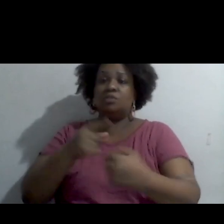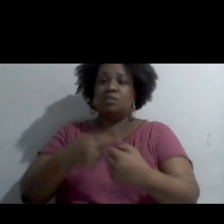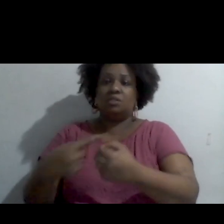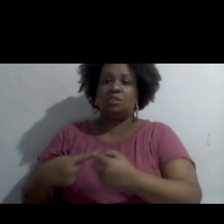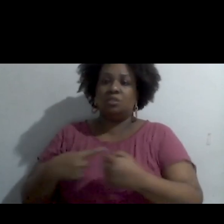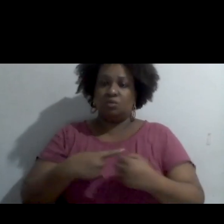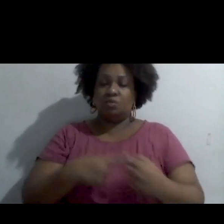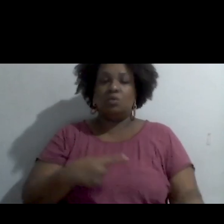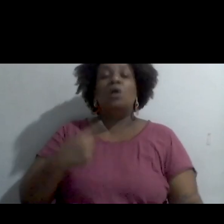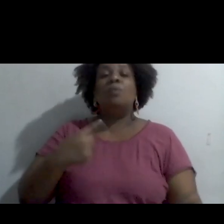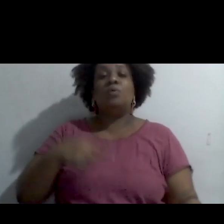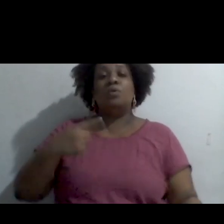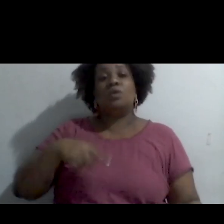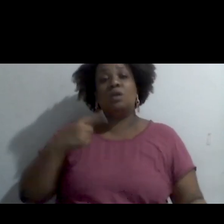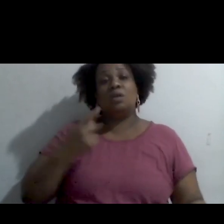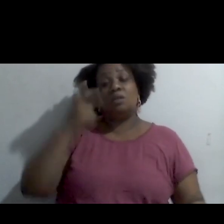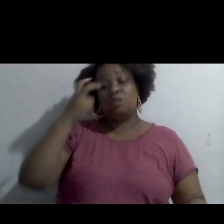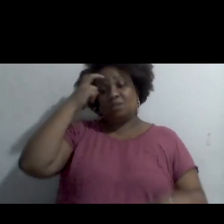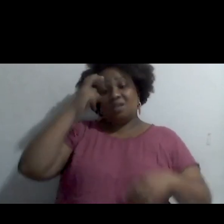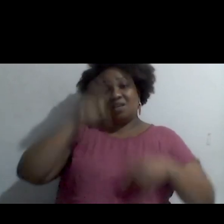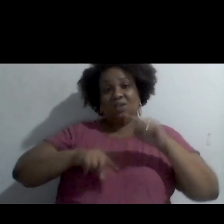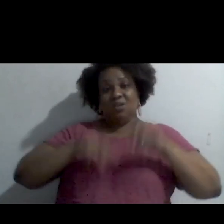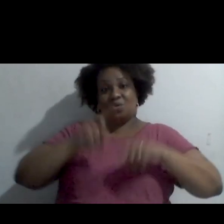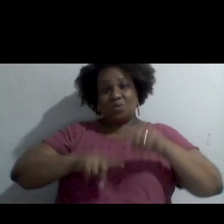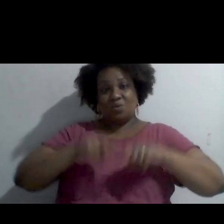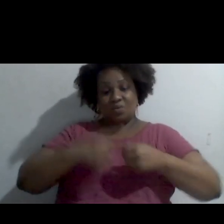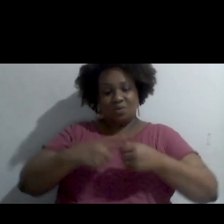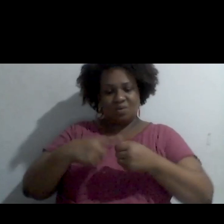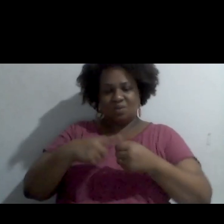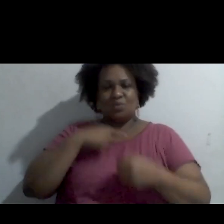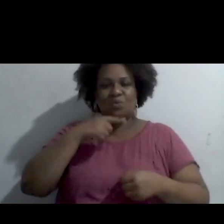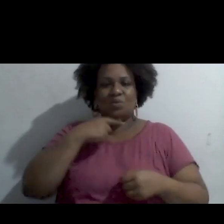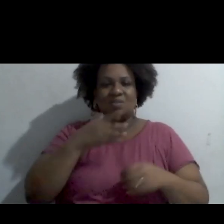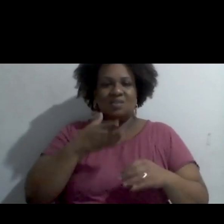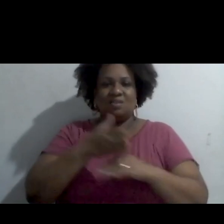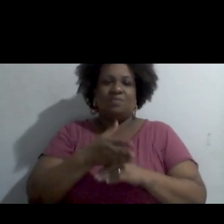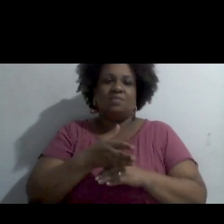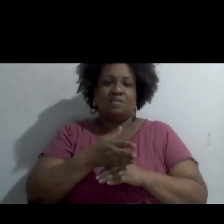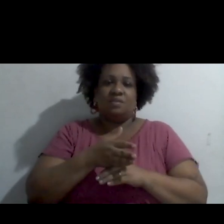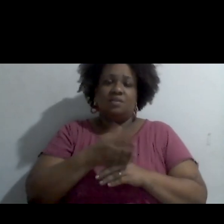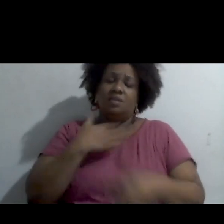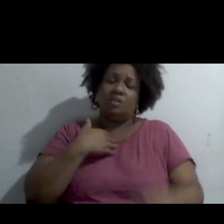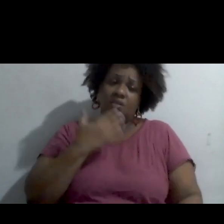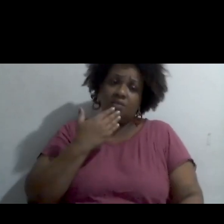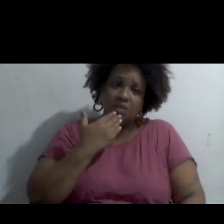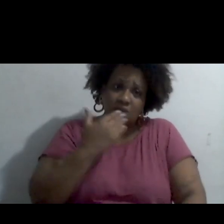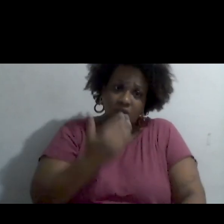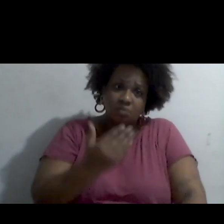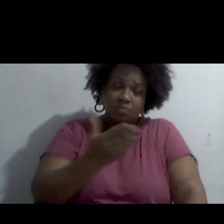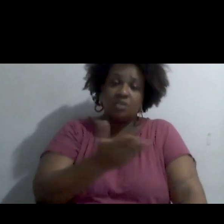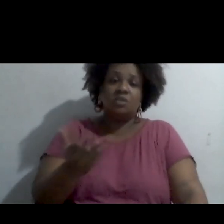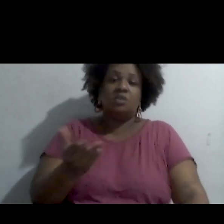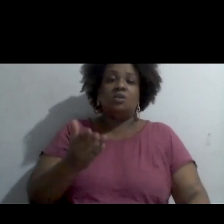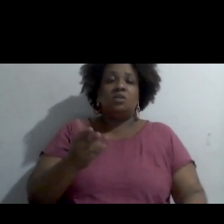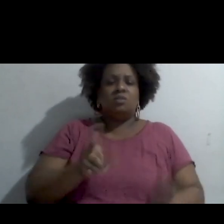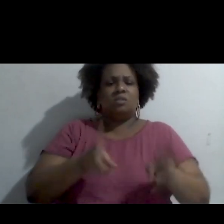quadrilhas do interior não conseguem chegar aqui até vocês, né? Então, eu solicito que se mantenha a categoria quadrilhas juninas